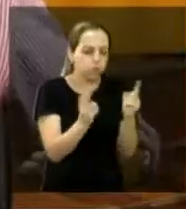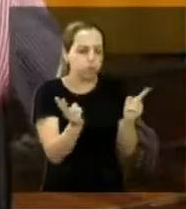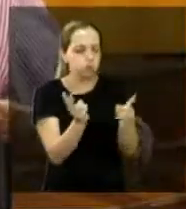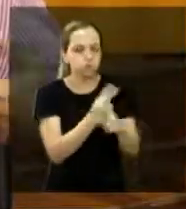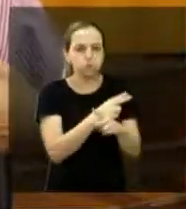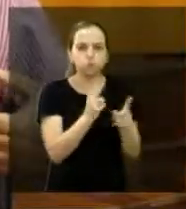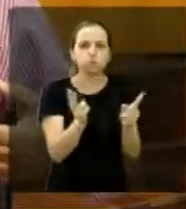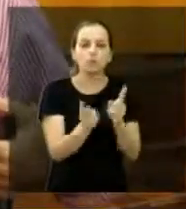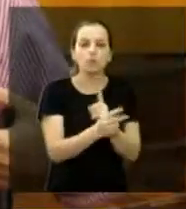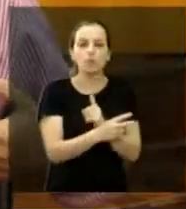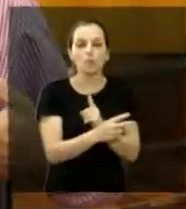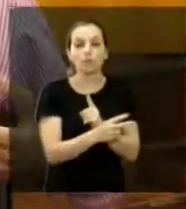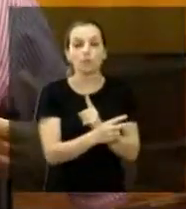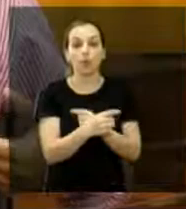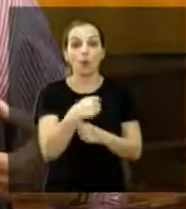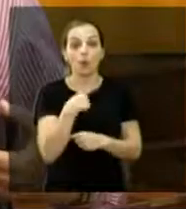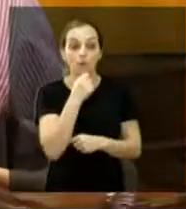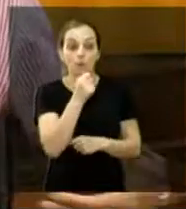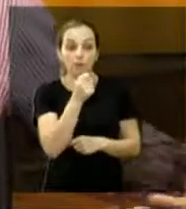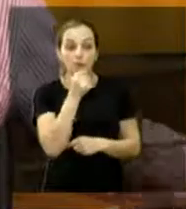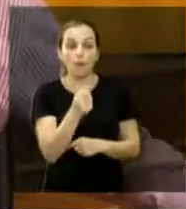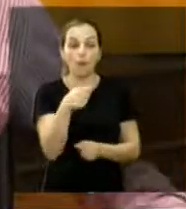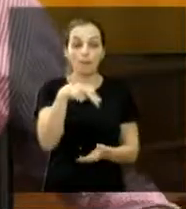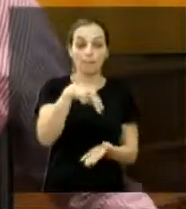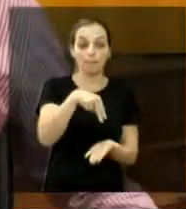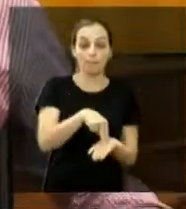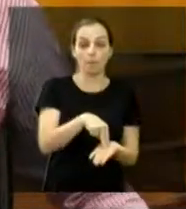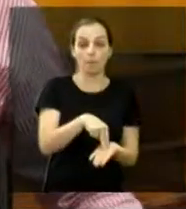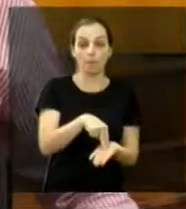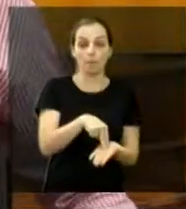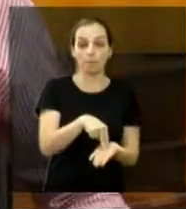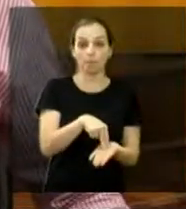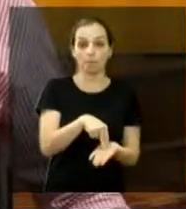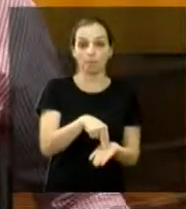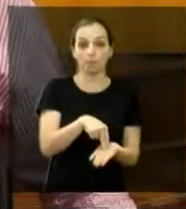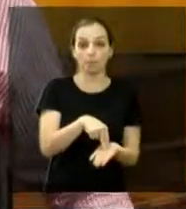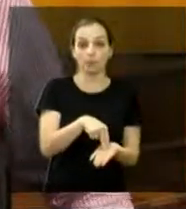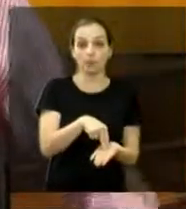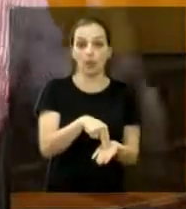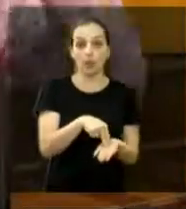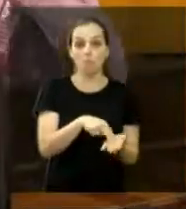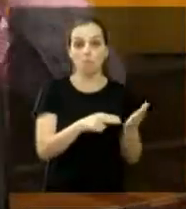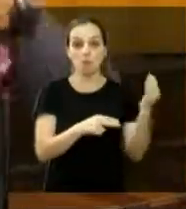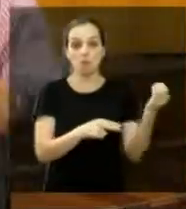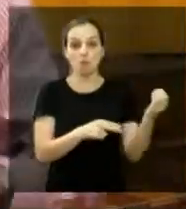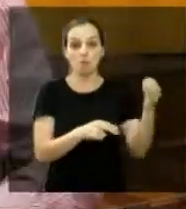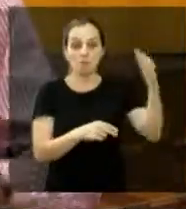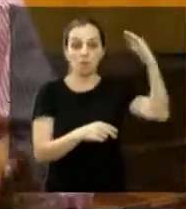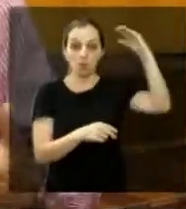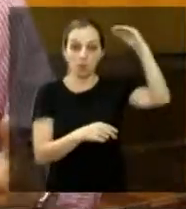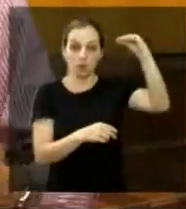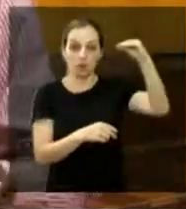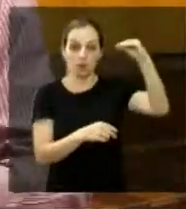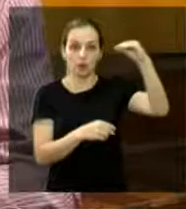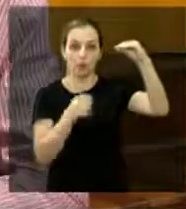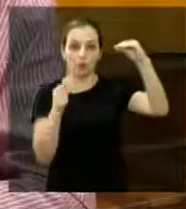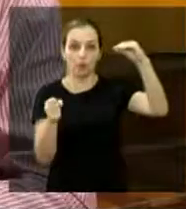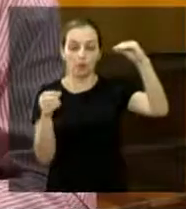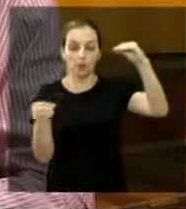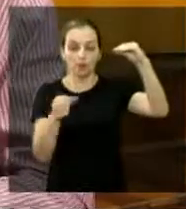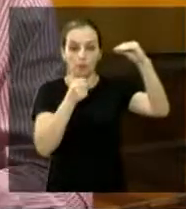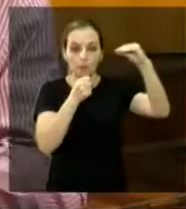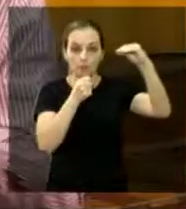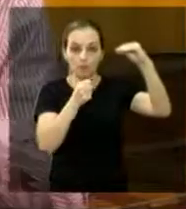eu transmiti o jogo todo em pé, com a mão esquerda segurando encerado a lona para ela não subir e a mão direita no